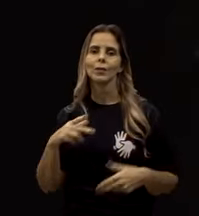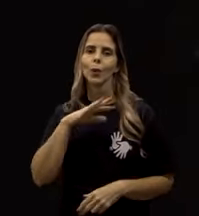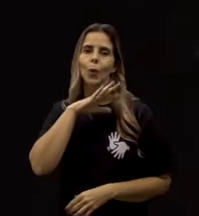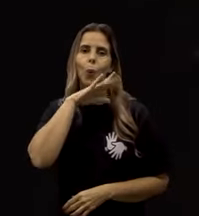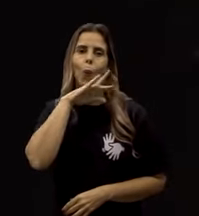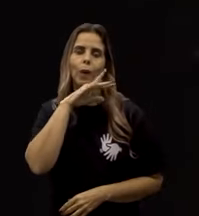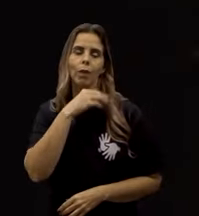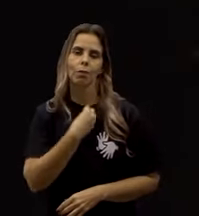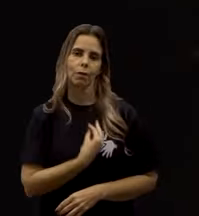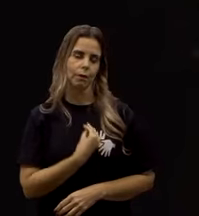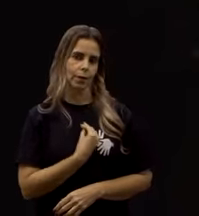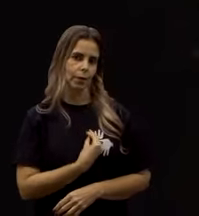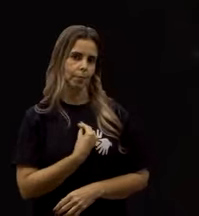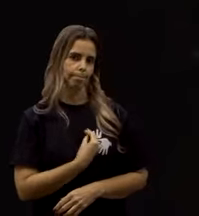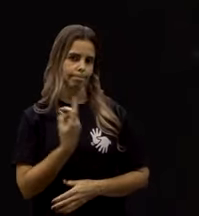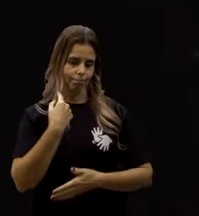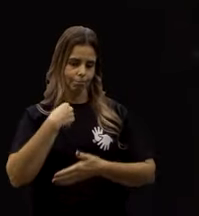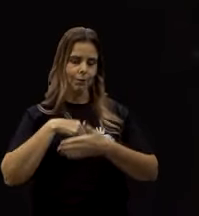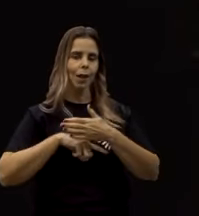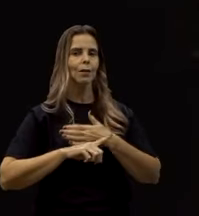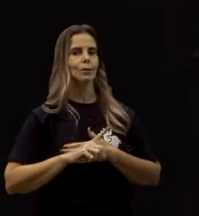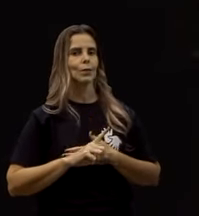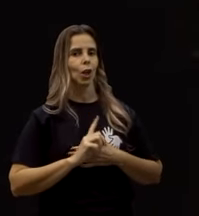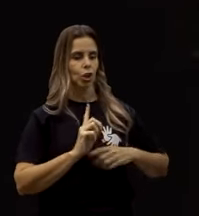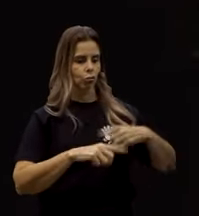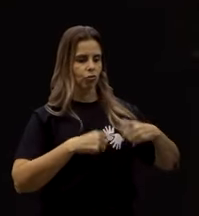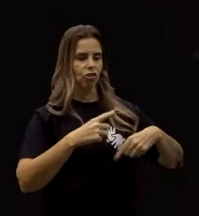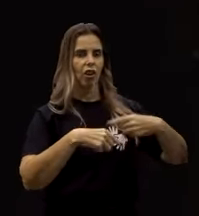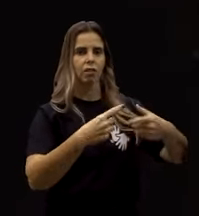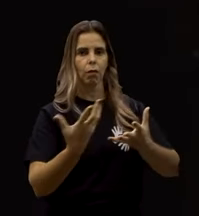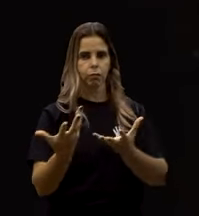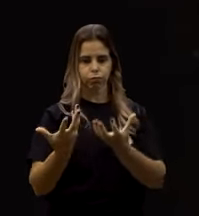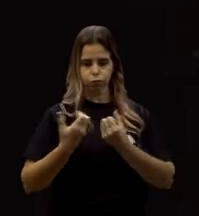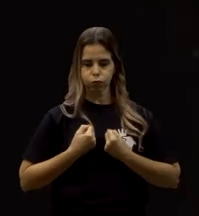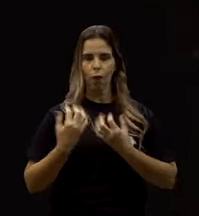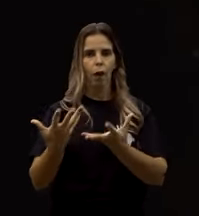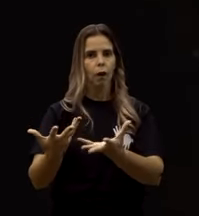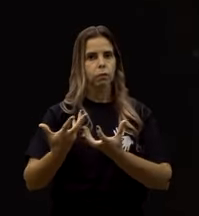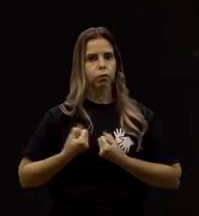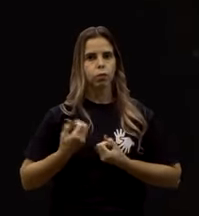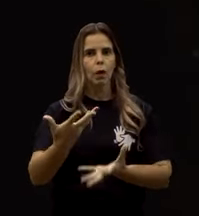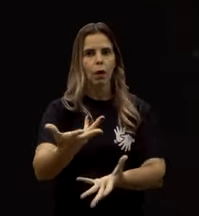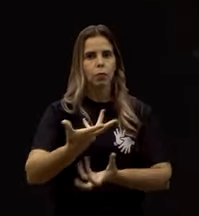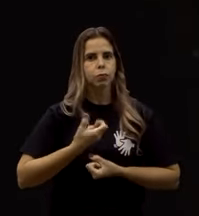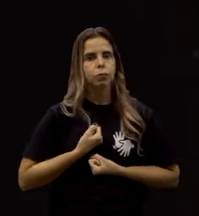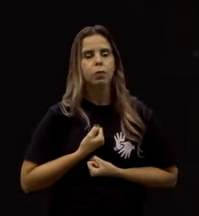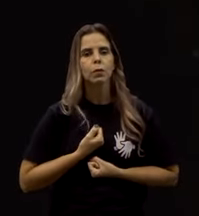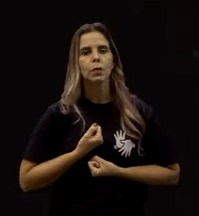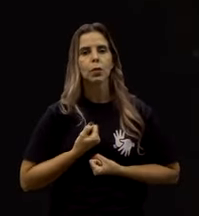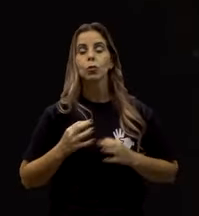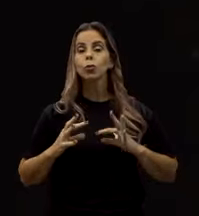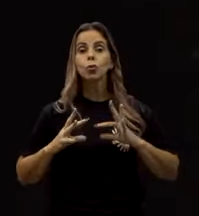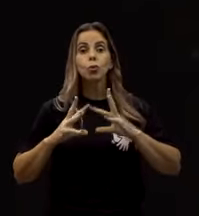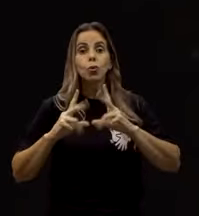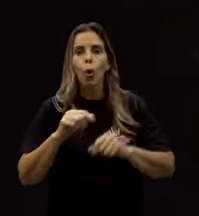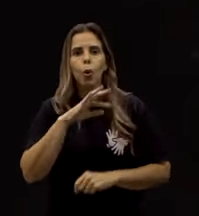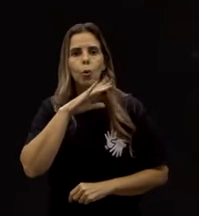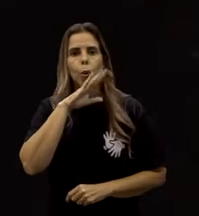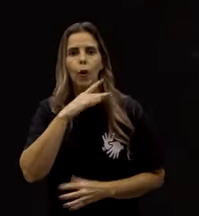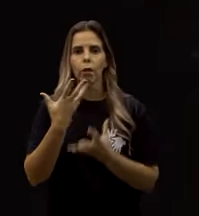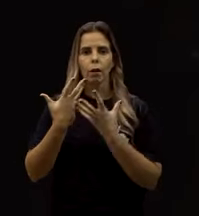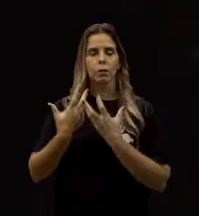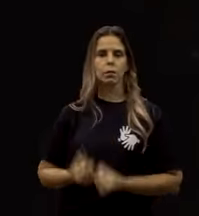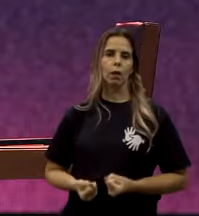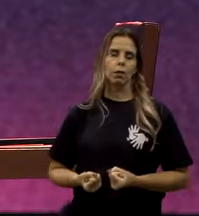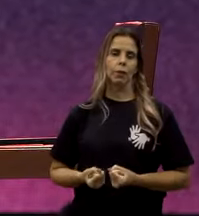nossa a gente é a geração da Esponja a gente pega tudo que os outros joga fora a impressão que dá é que a gente